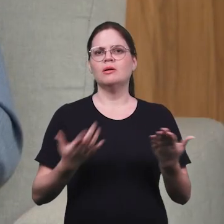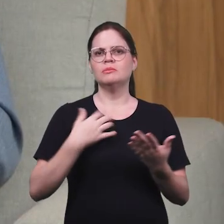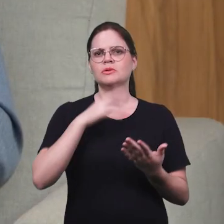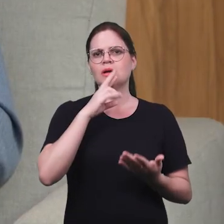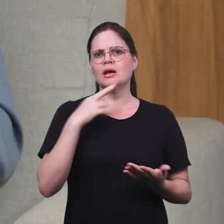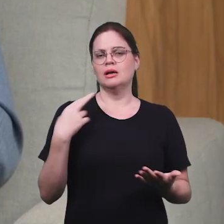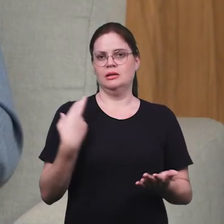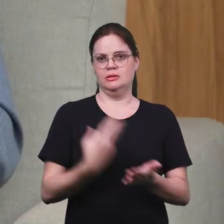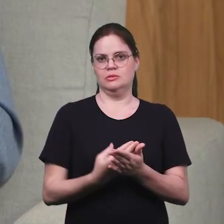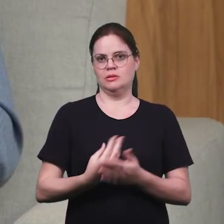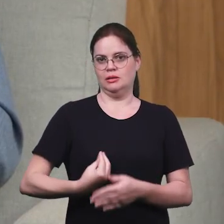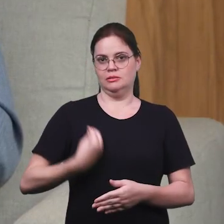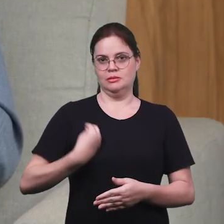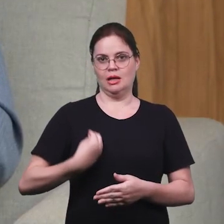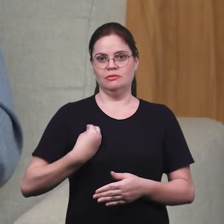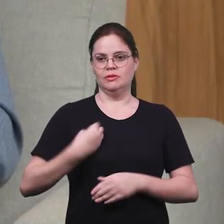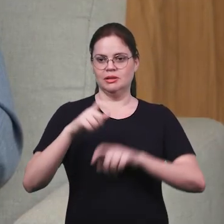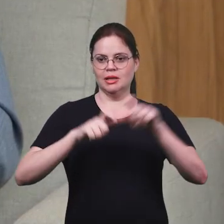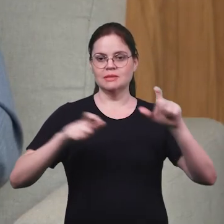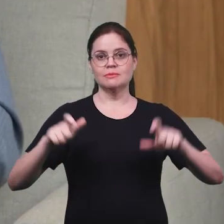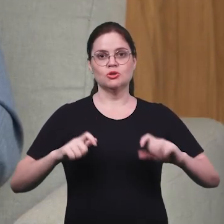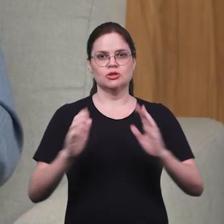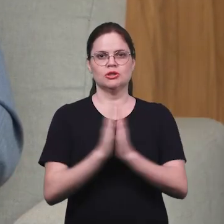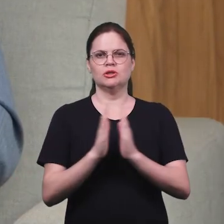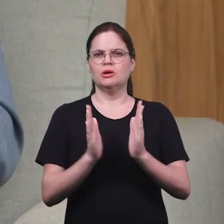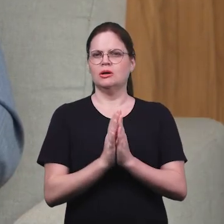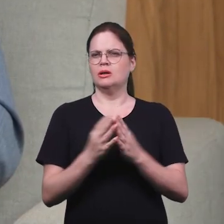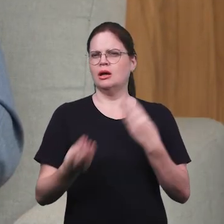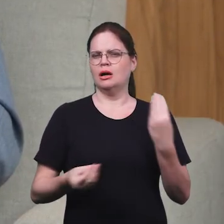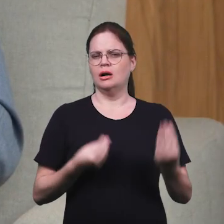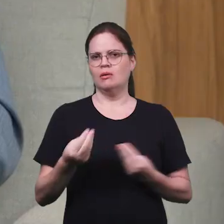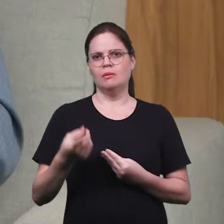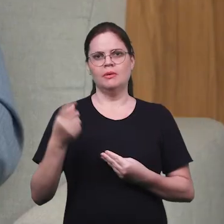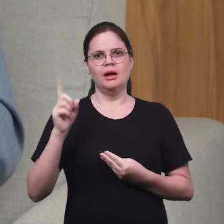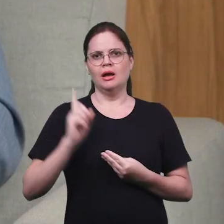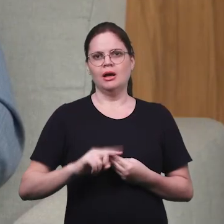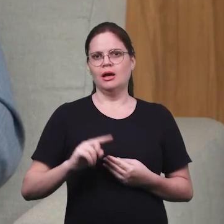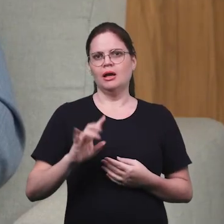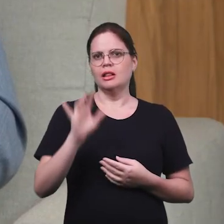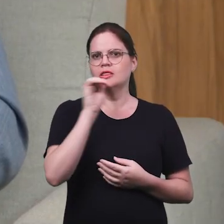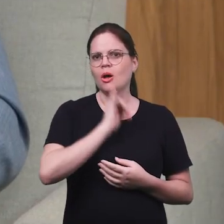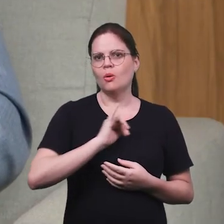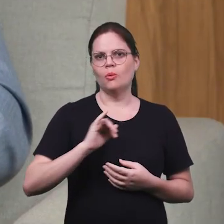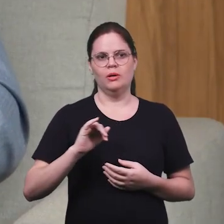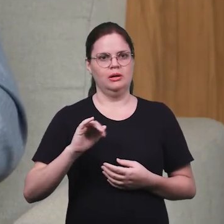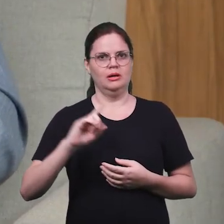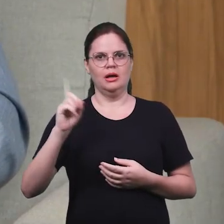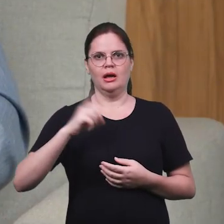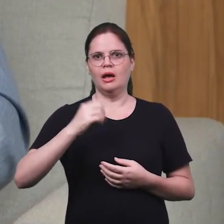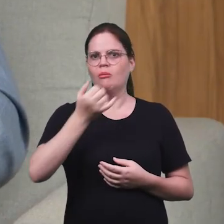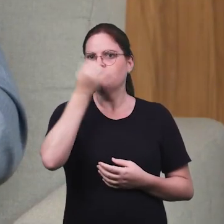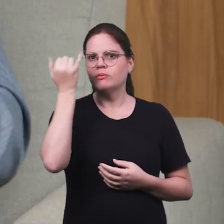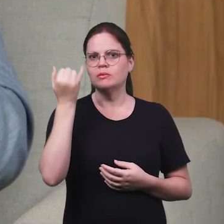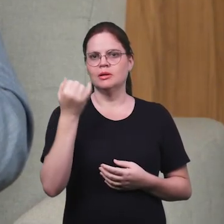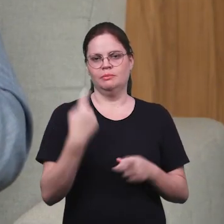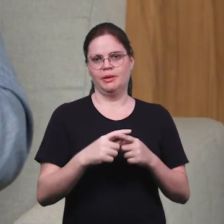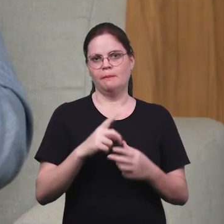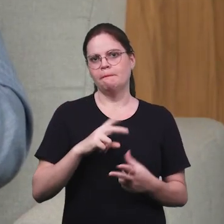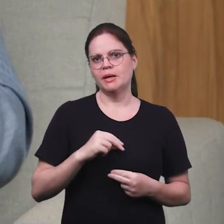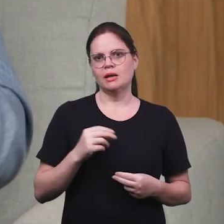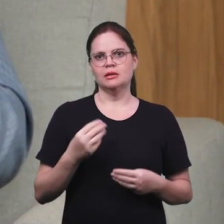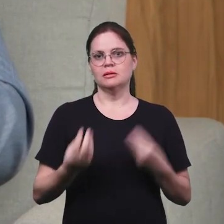os resultados na vida de alguém que ora? É aleatório? Não, é porque ele merece? Como é que